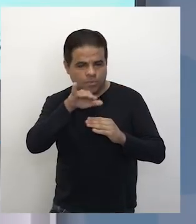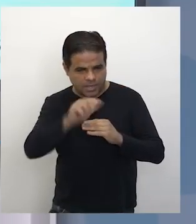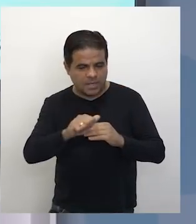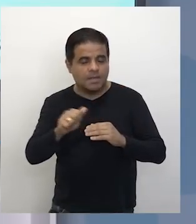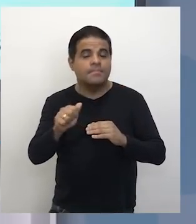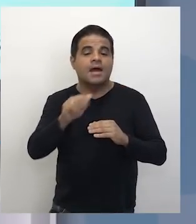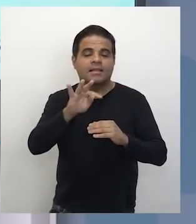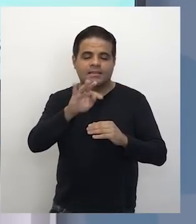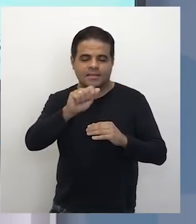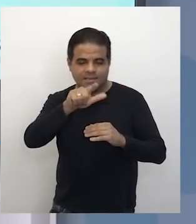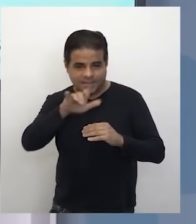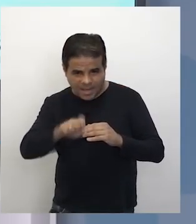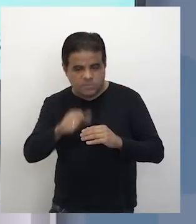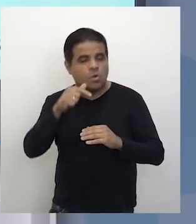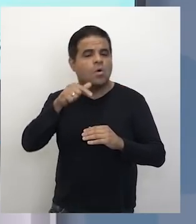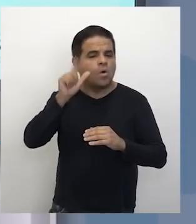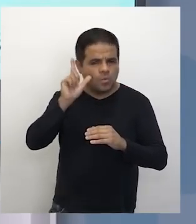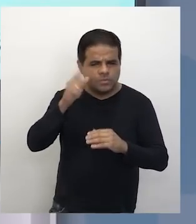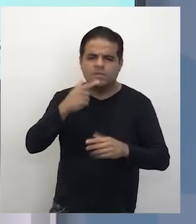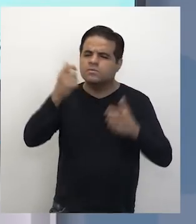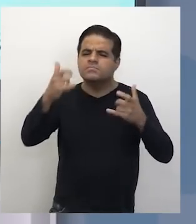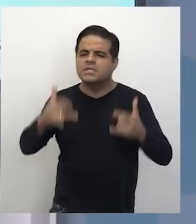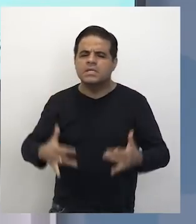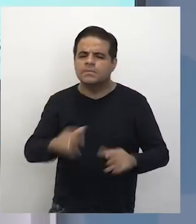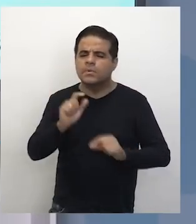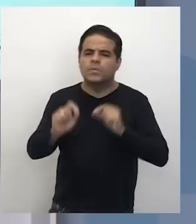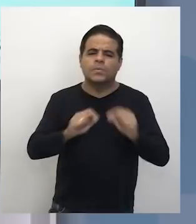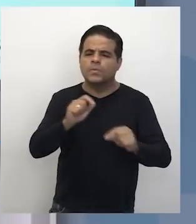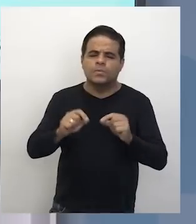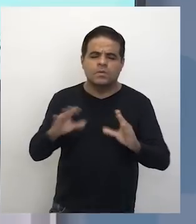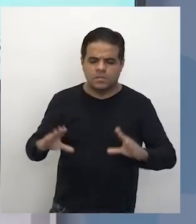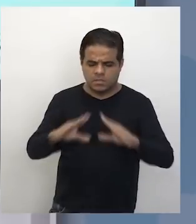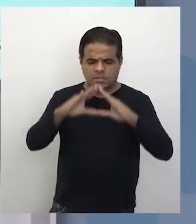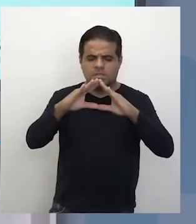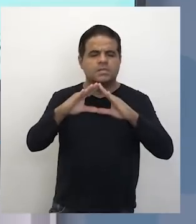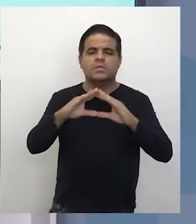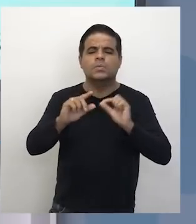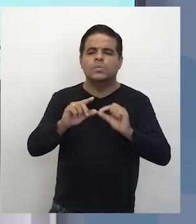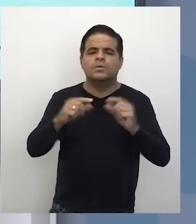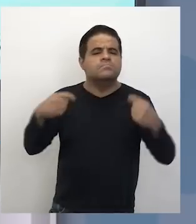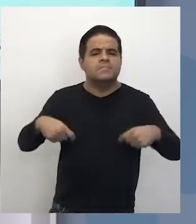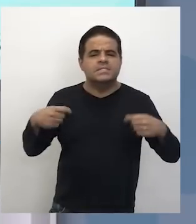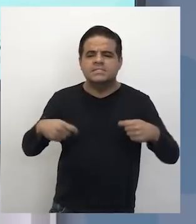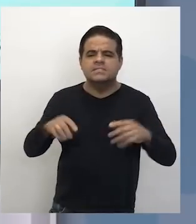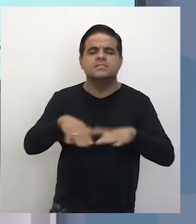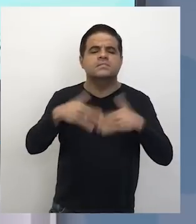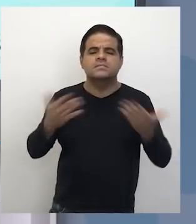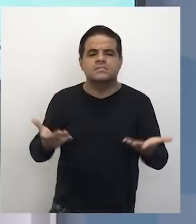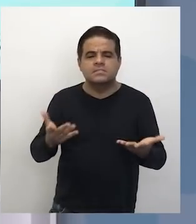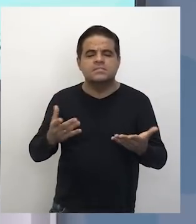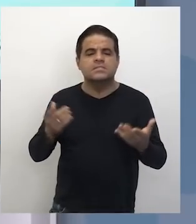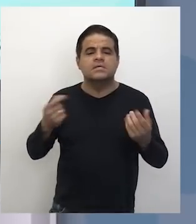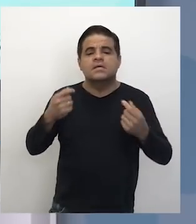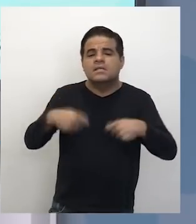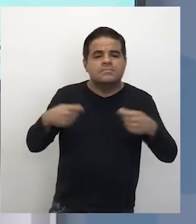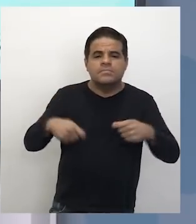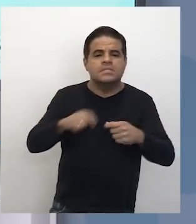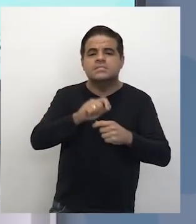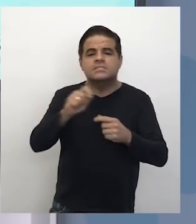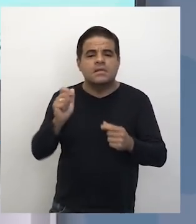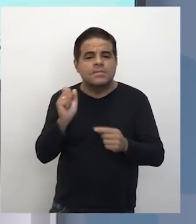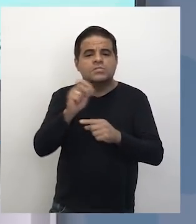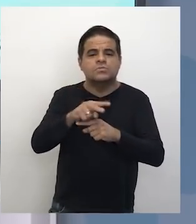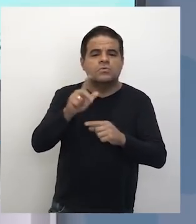E ontem nós falamos um pouquinho, né? O que é um triângulo, o que ele precisa, quais as condições que ele precisa para